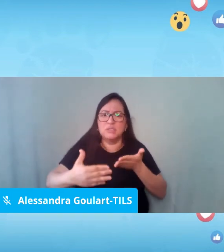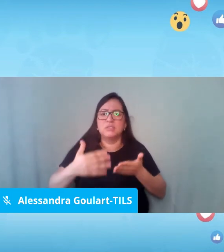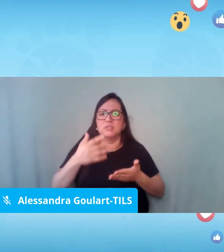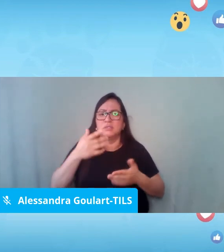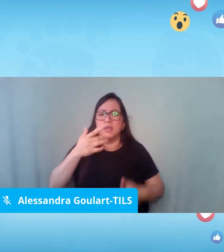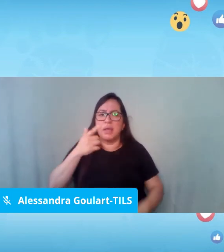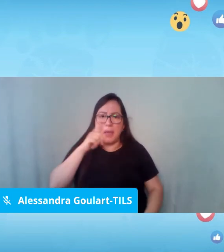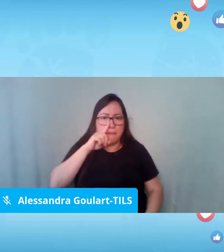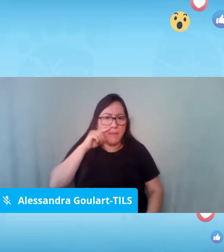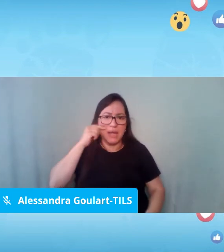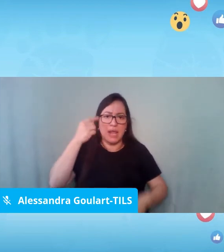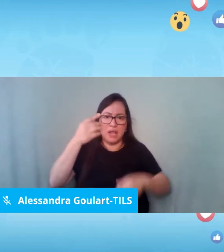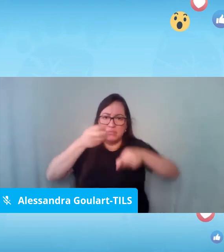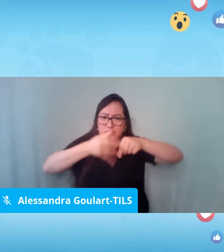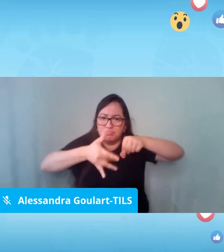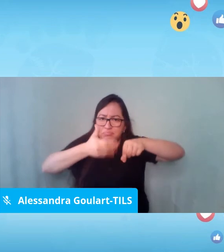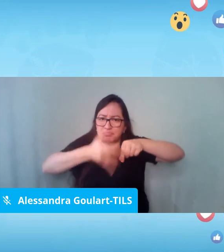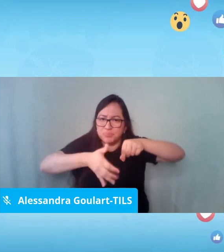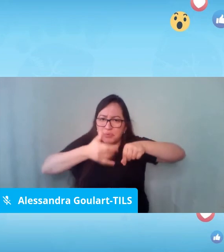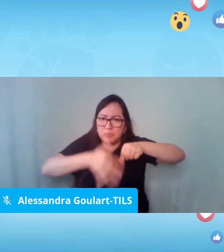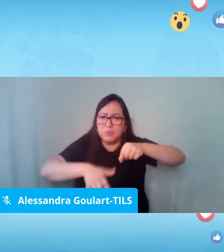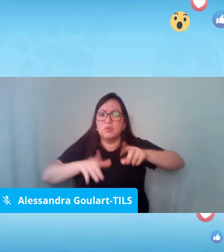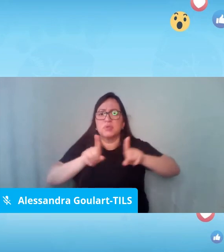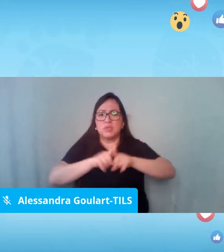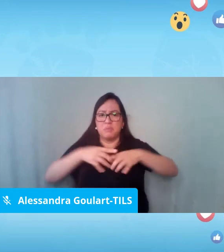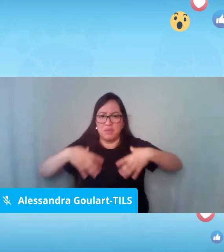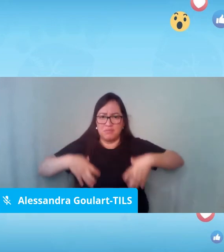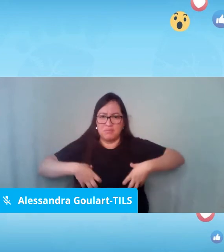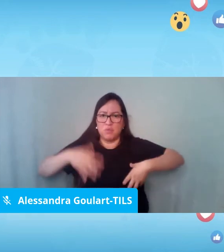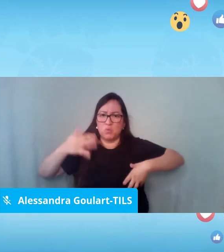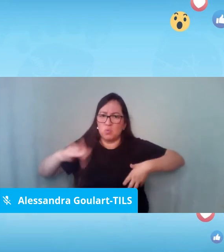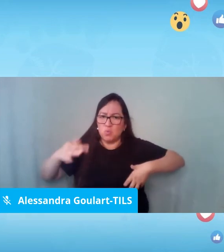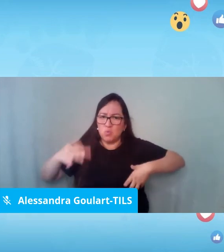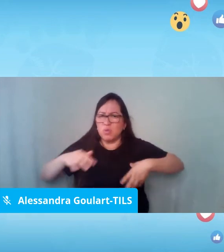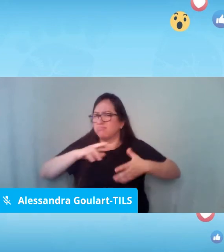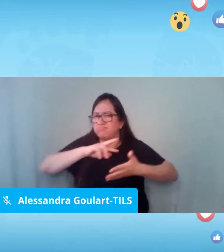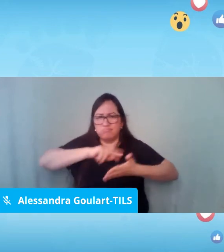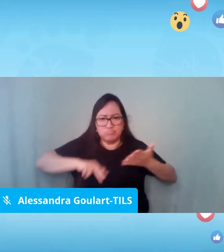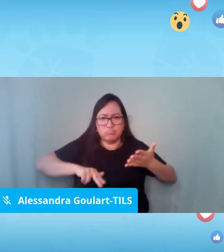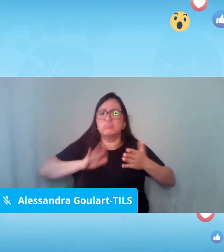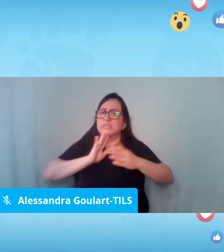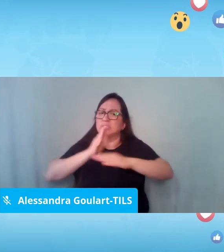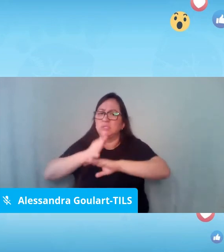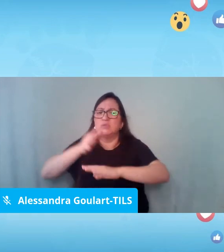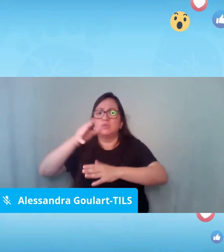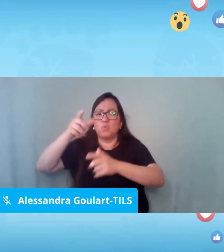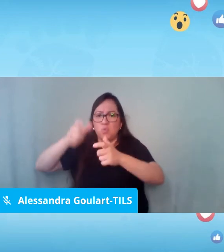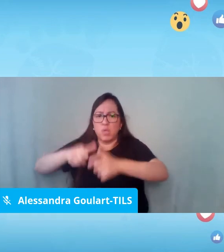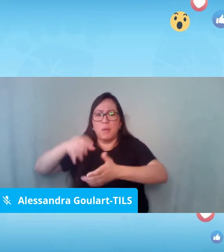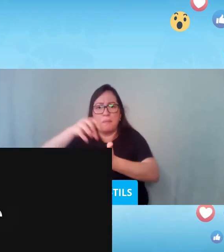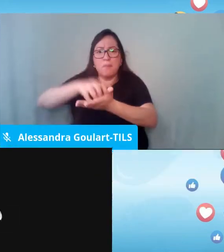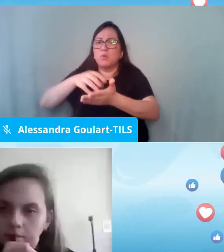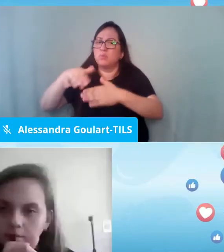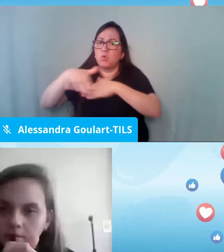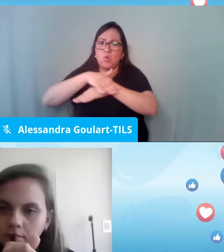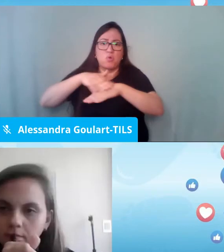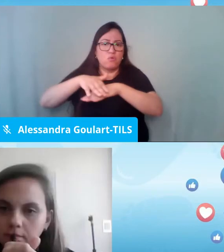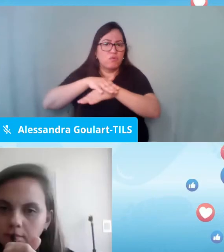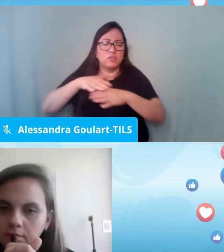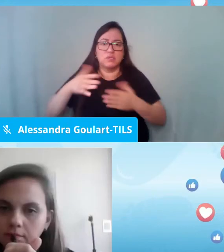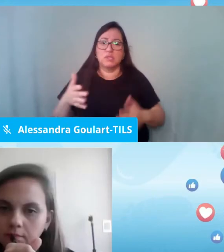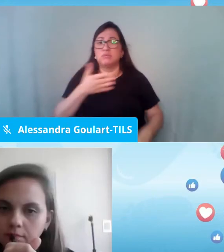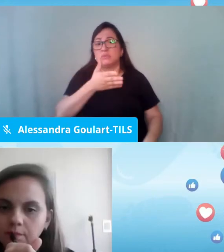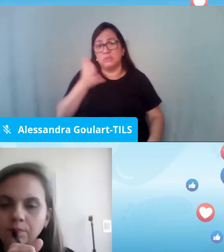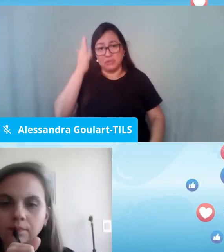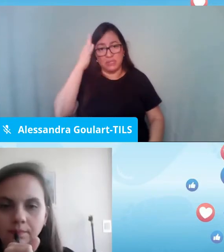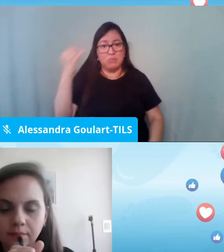vermelhas e quentes. Eu acho que pela hora seria isso da criança. A gente sabe que a importância da vacinação, de